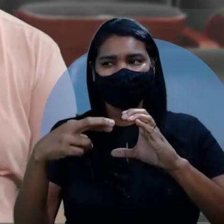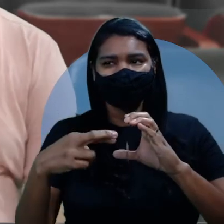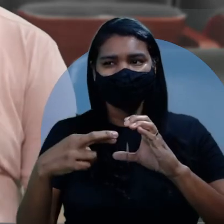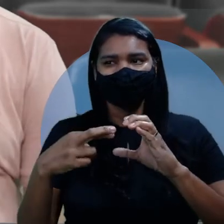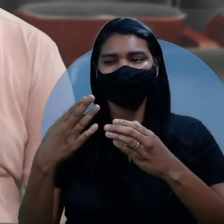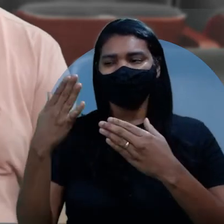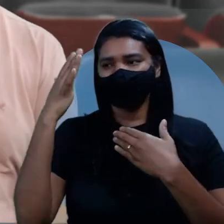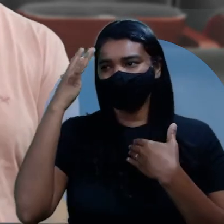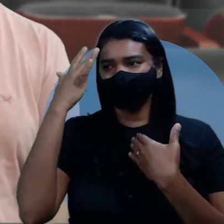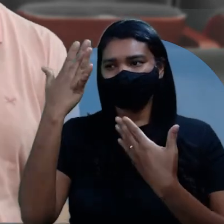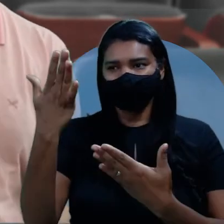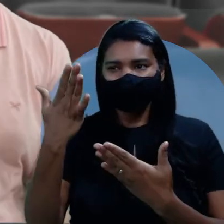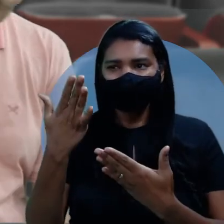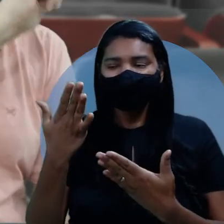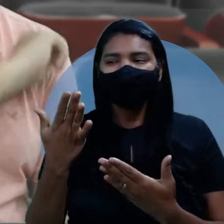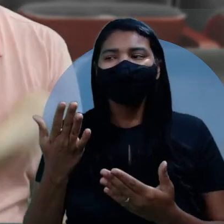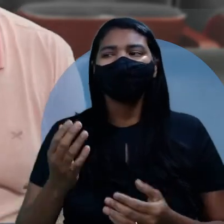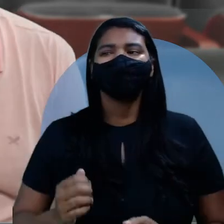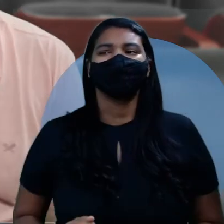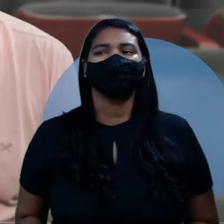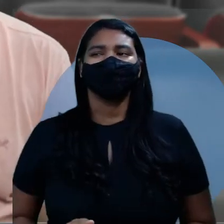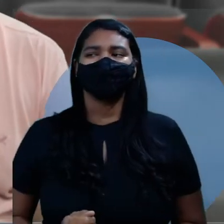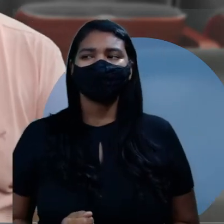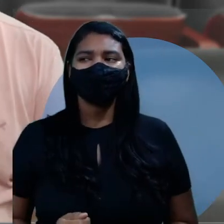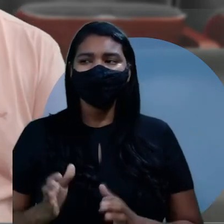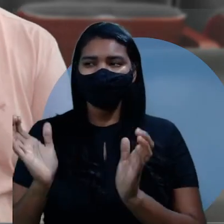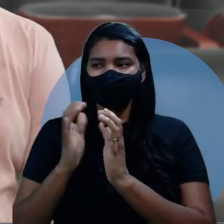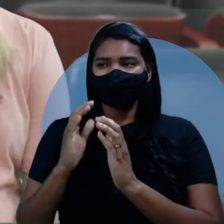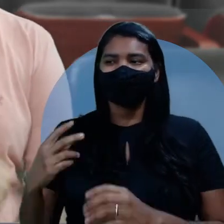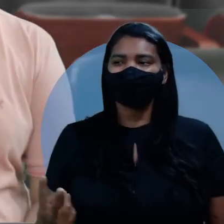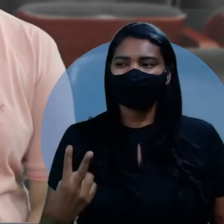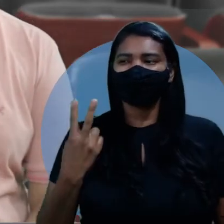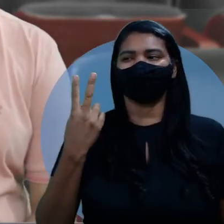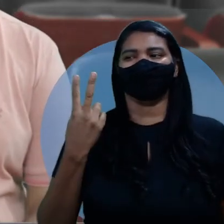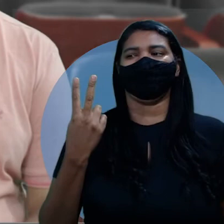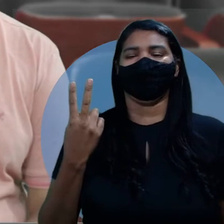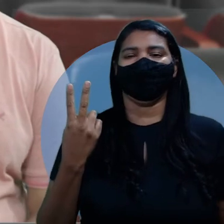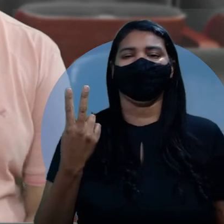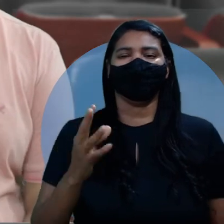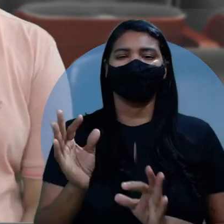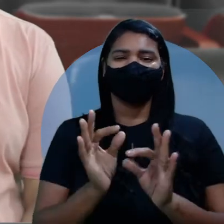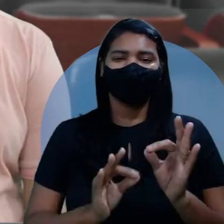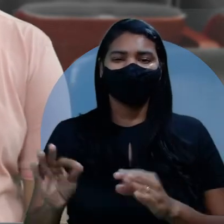essa dedicação aos valores pernambucanos. E é isso aí, gente.